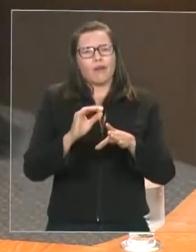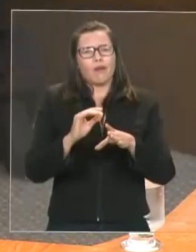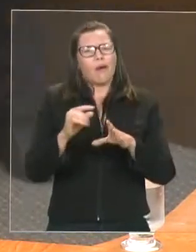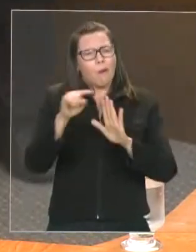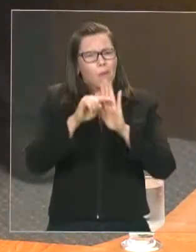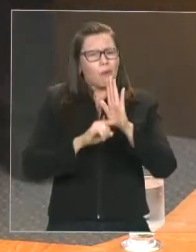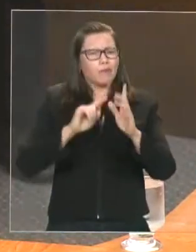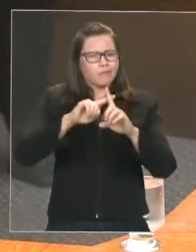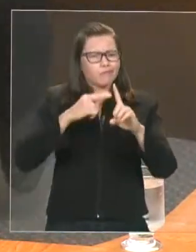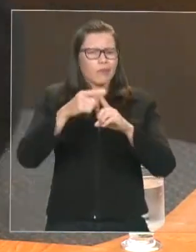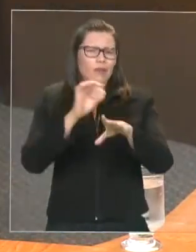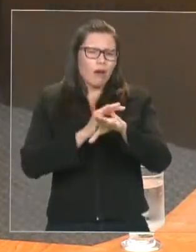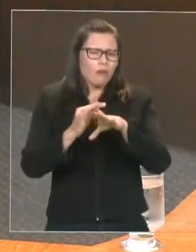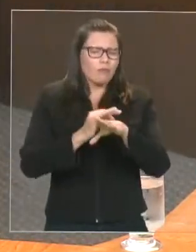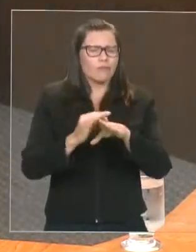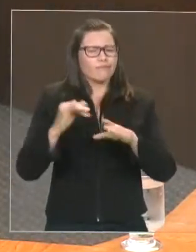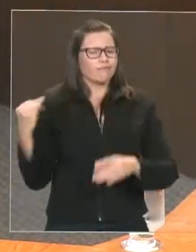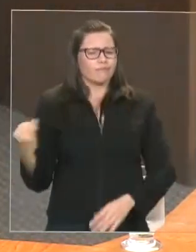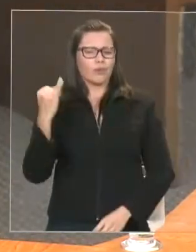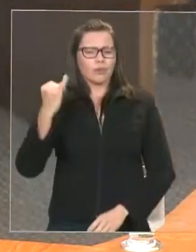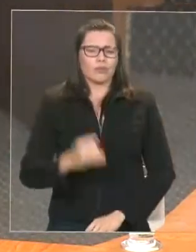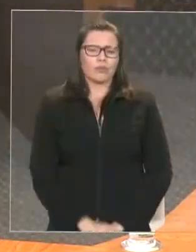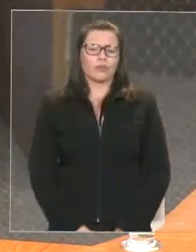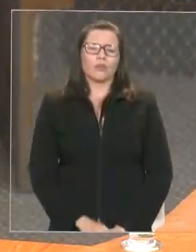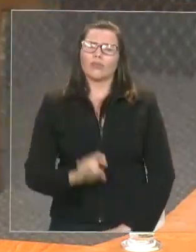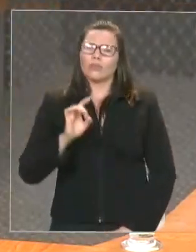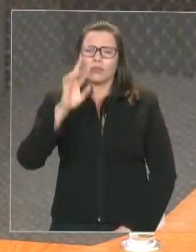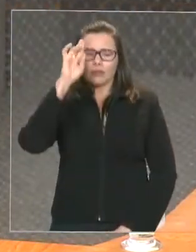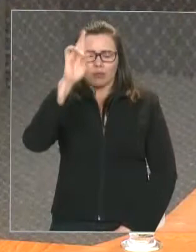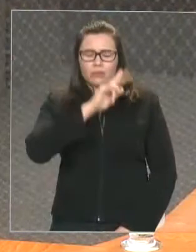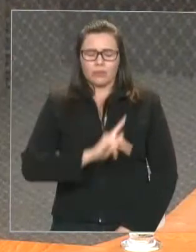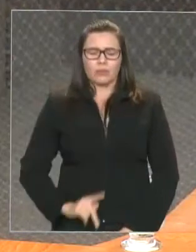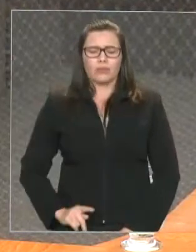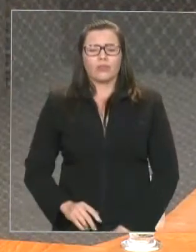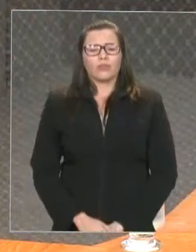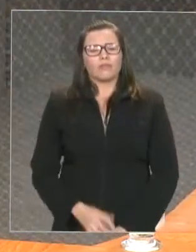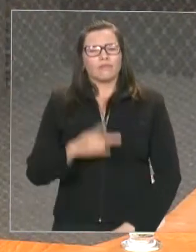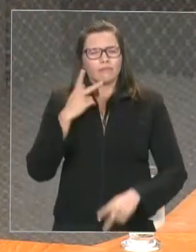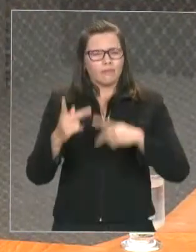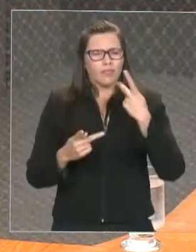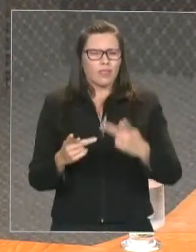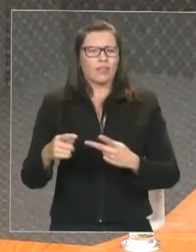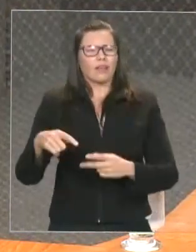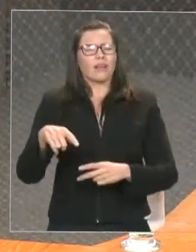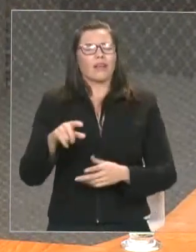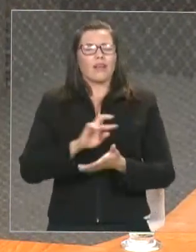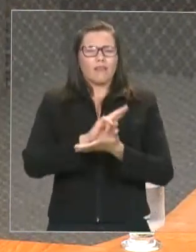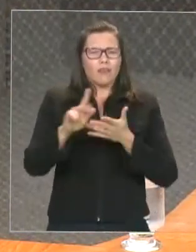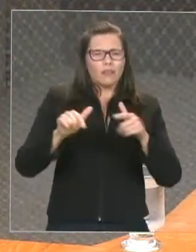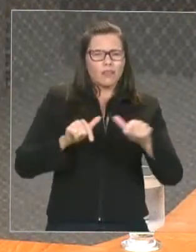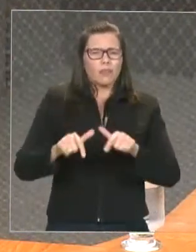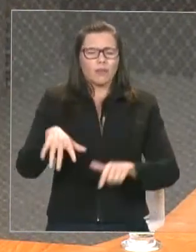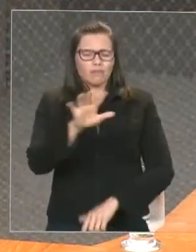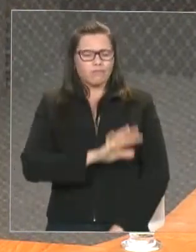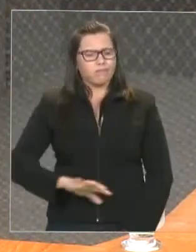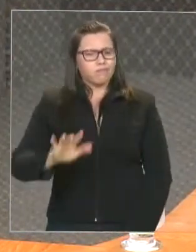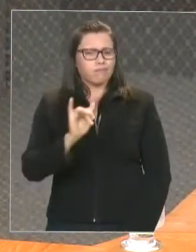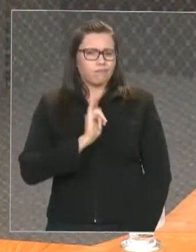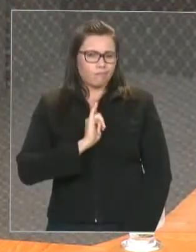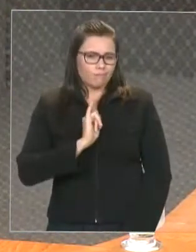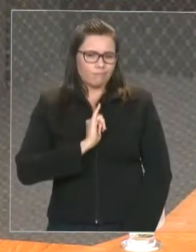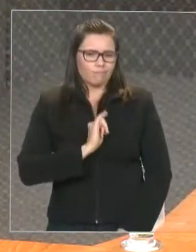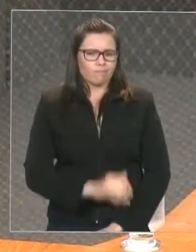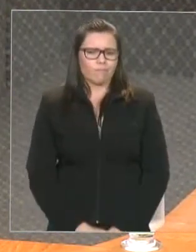registrar, parabenizar o nosso governador por todas essas ações na região tocantina, são muitas, amanhã ainda vou falar mais de algumas